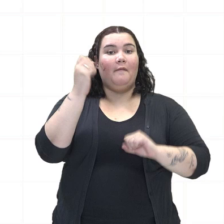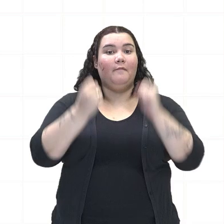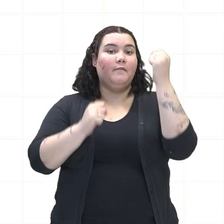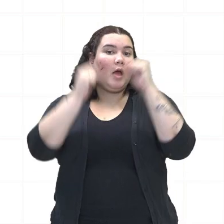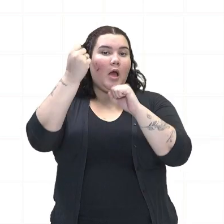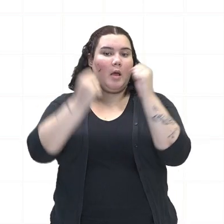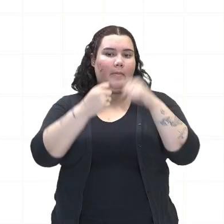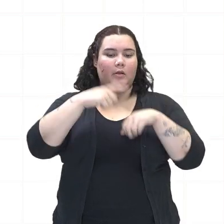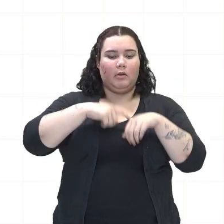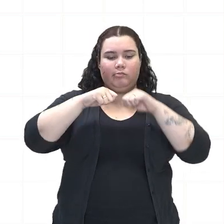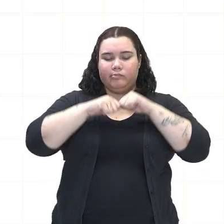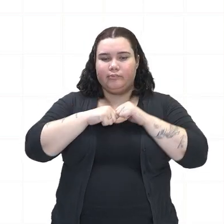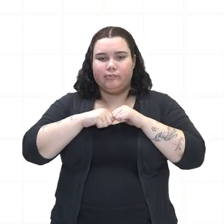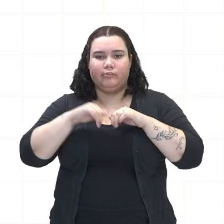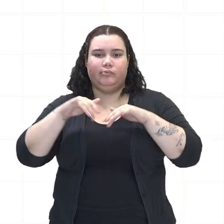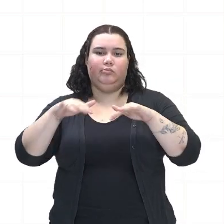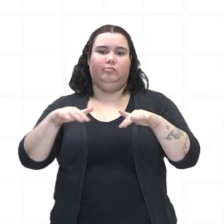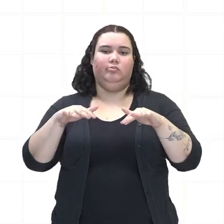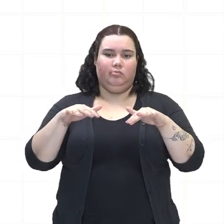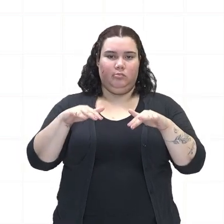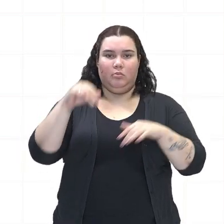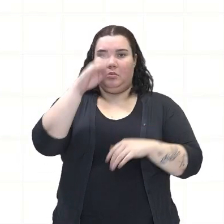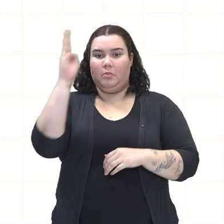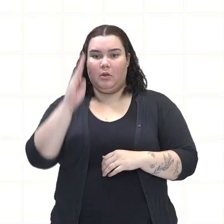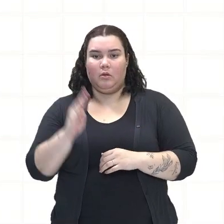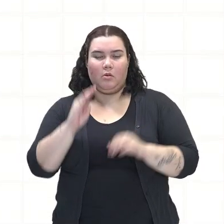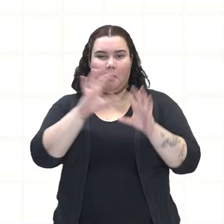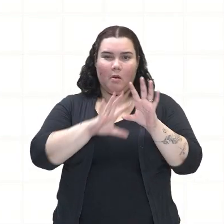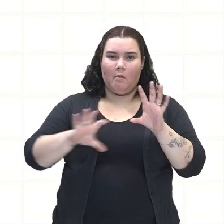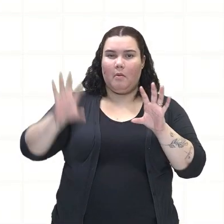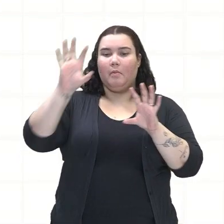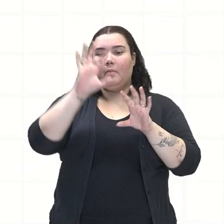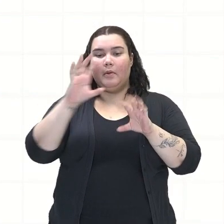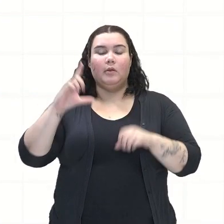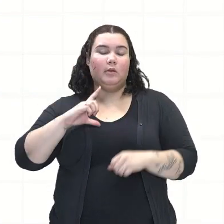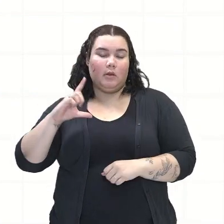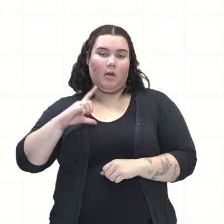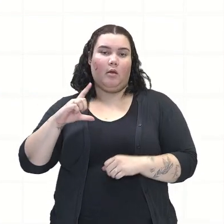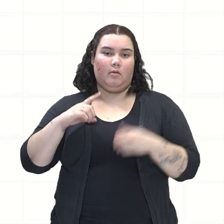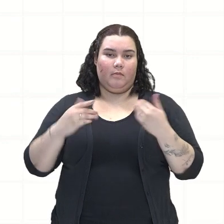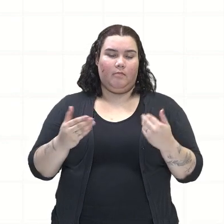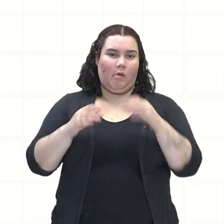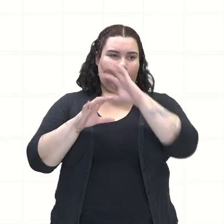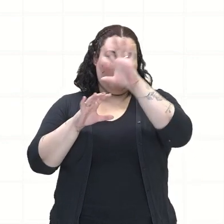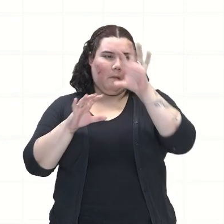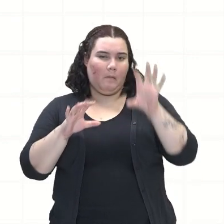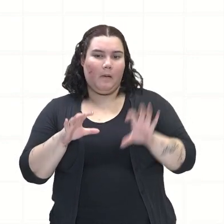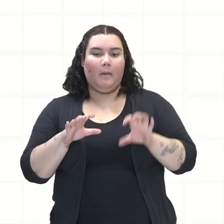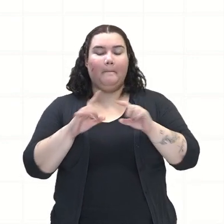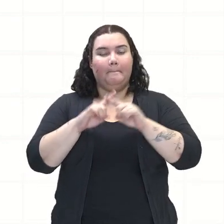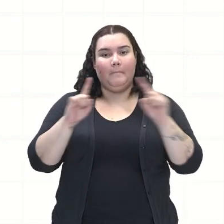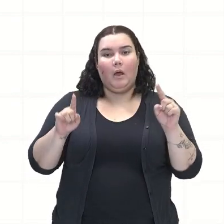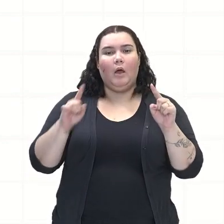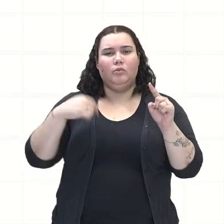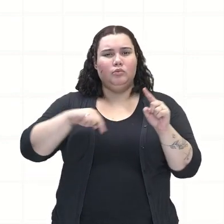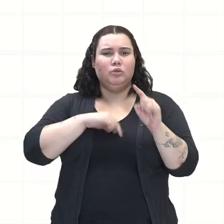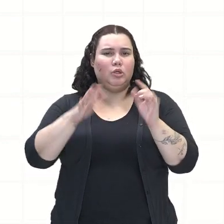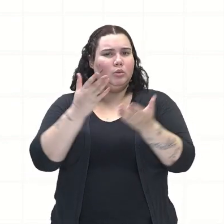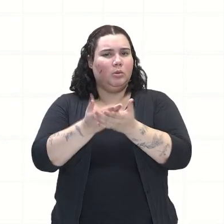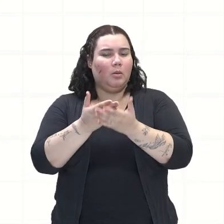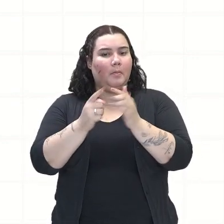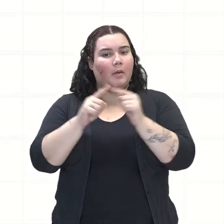as fábricas que tem aí no Brasil todo. A gente já verificou sobre isso também, mas é bom a gente lembrar. Existe